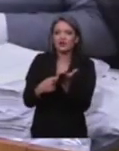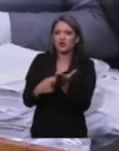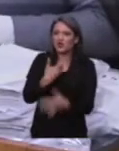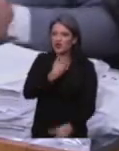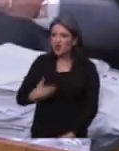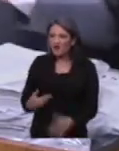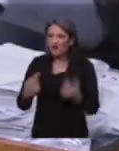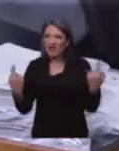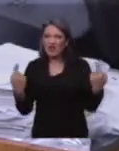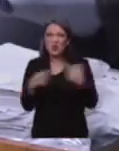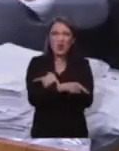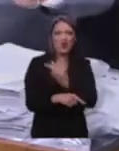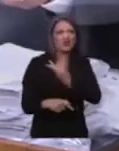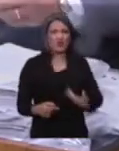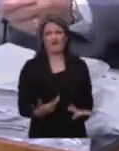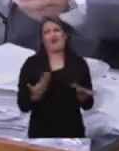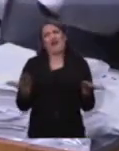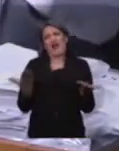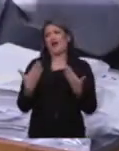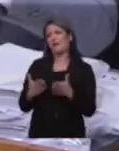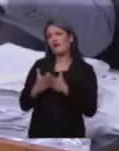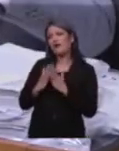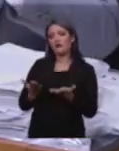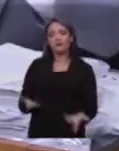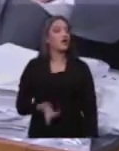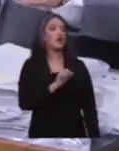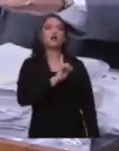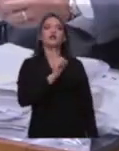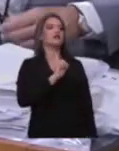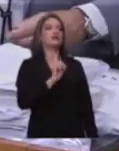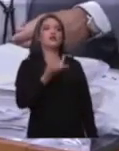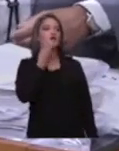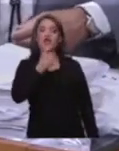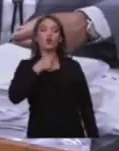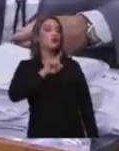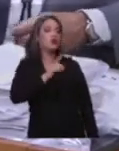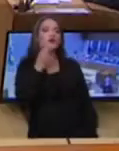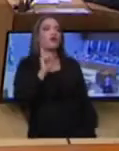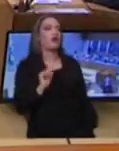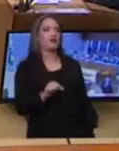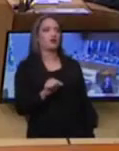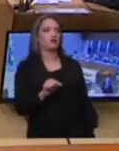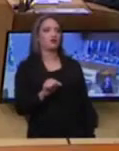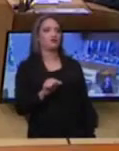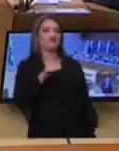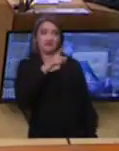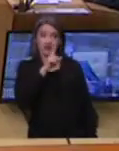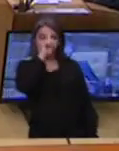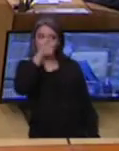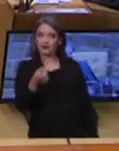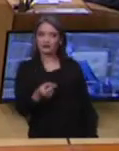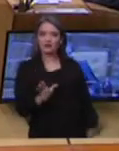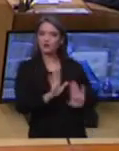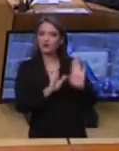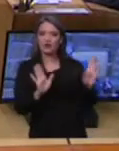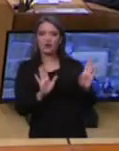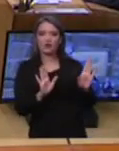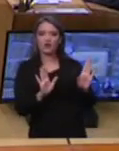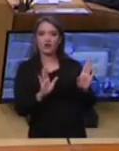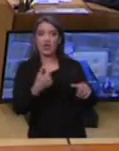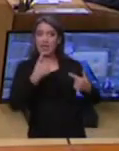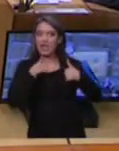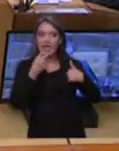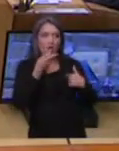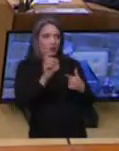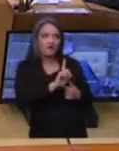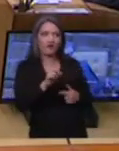governo contra o próprio governo. Tenha dó. Não coloque palavras na minha boca. Tenha dó. Não coloque palavras na minha boca. Não coloque palavras na minha